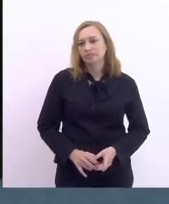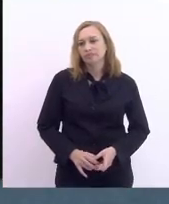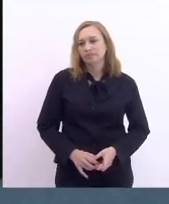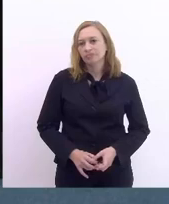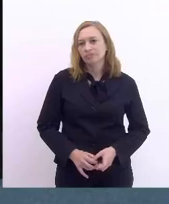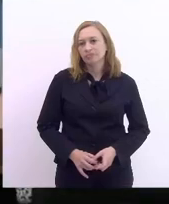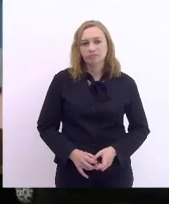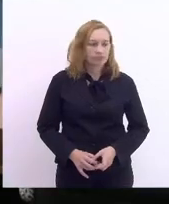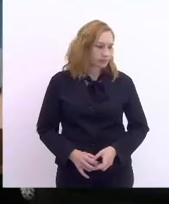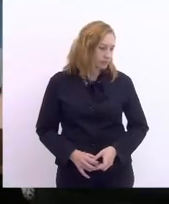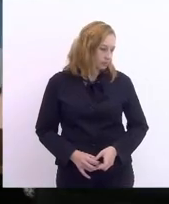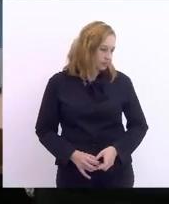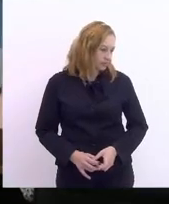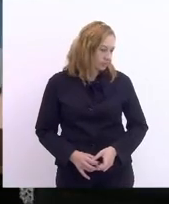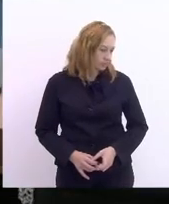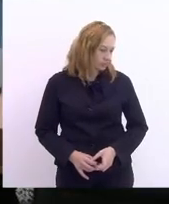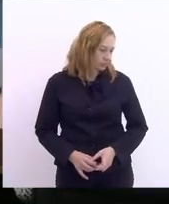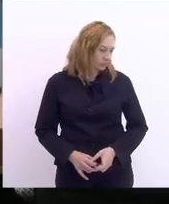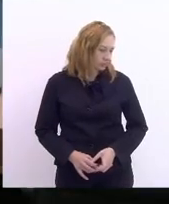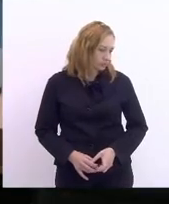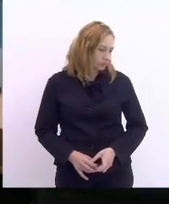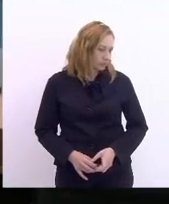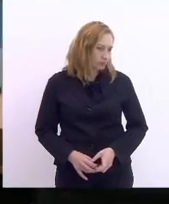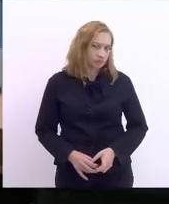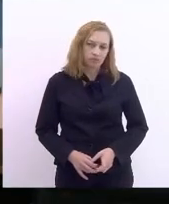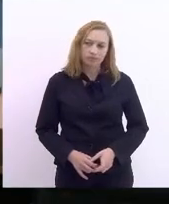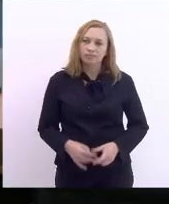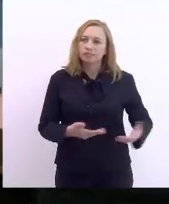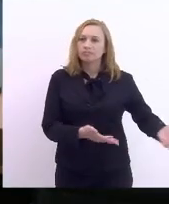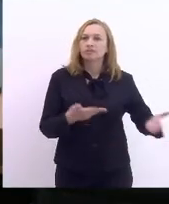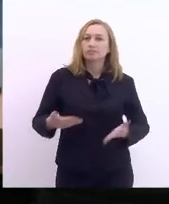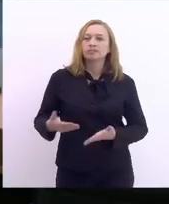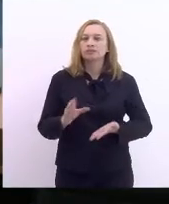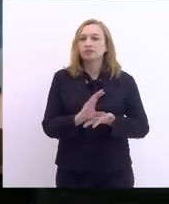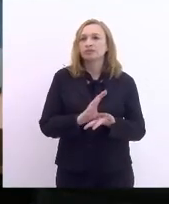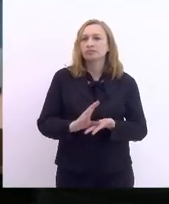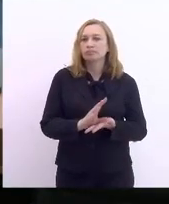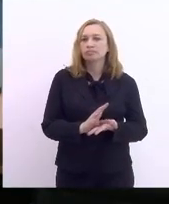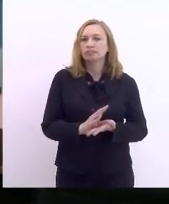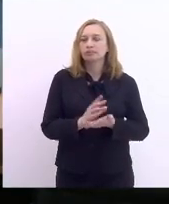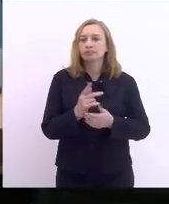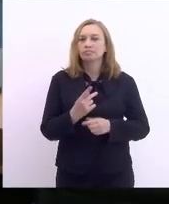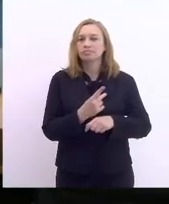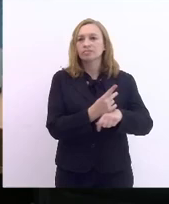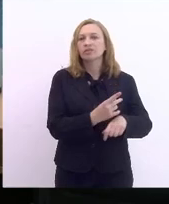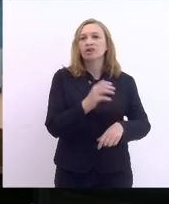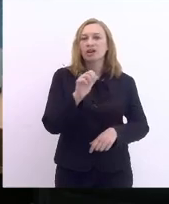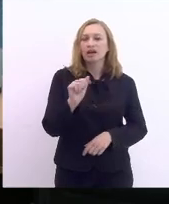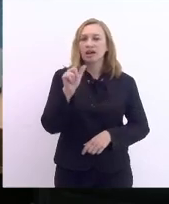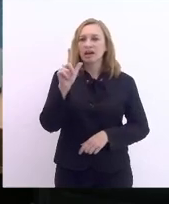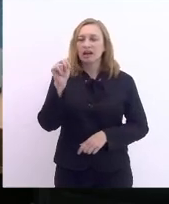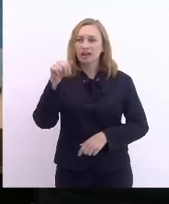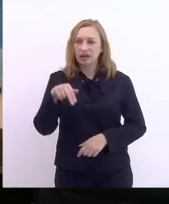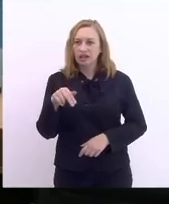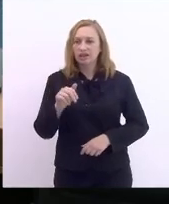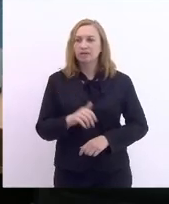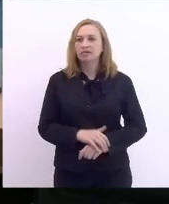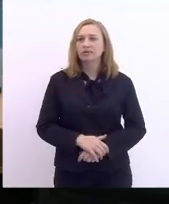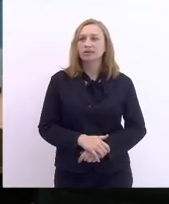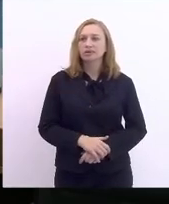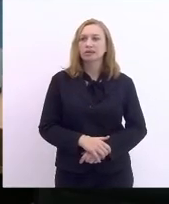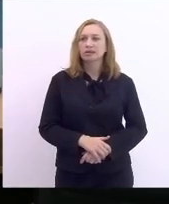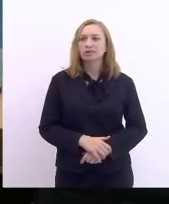o William e convidamos o conselheiro titular Alan Paulo da Silva